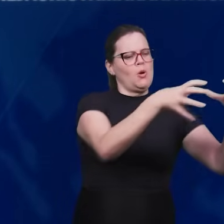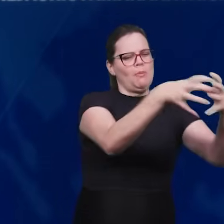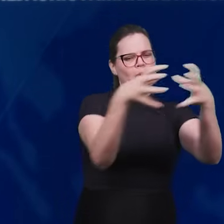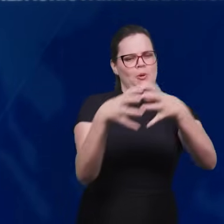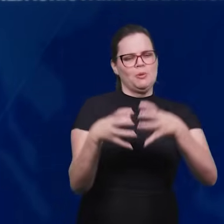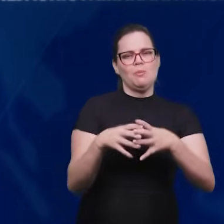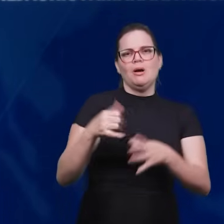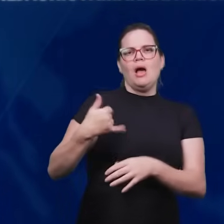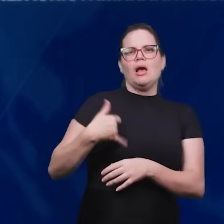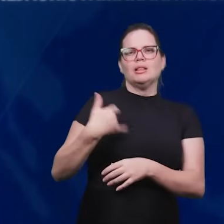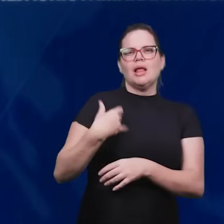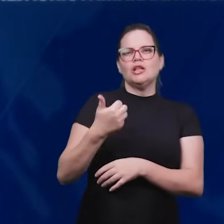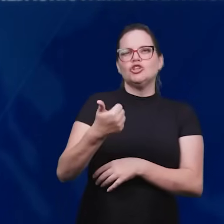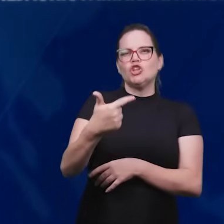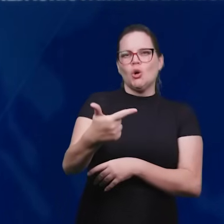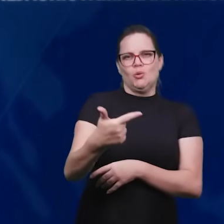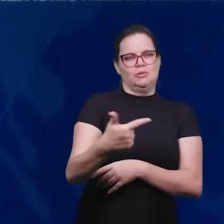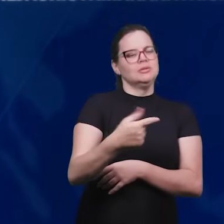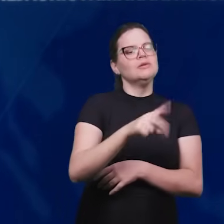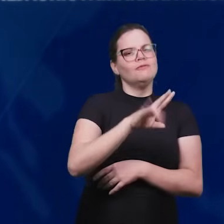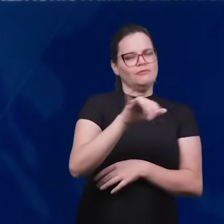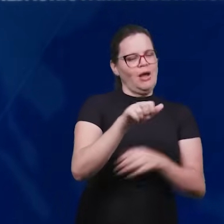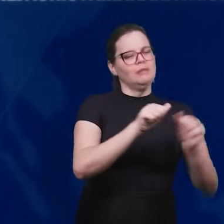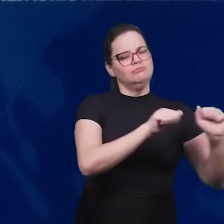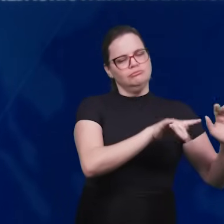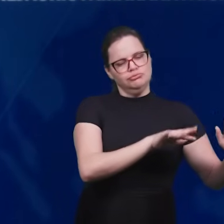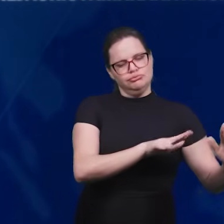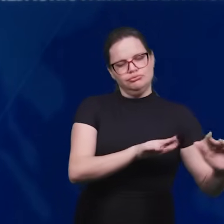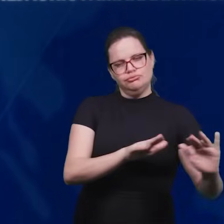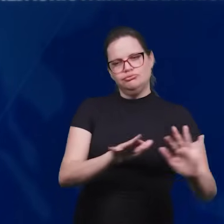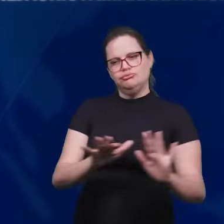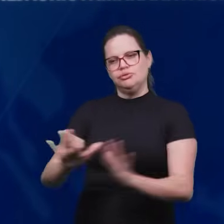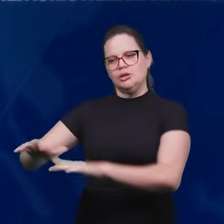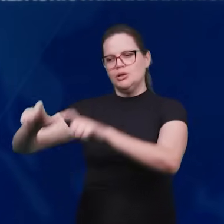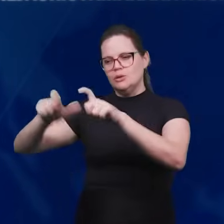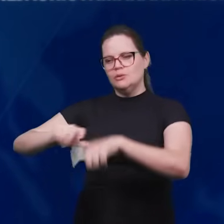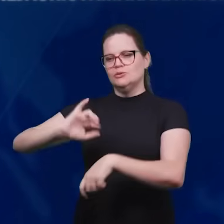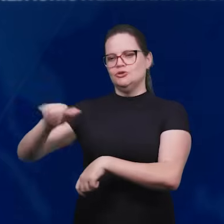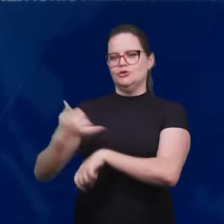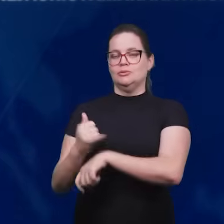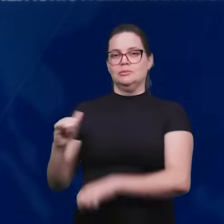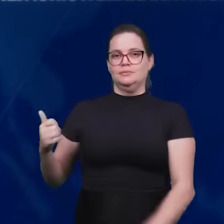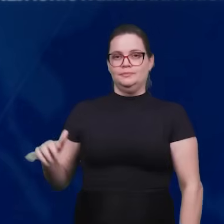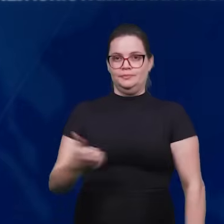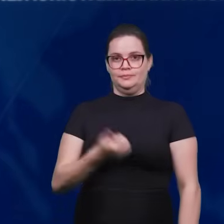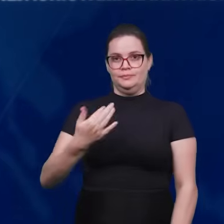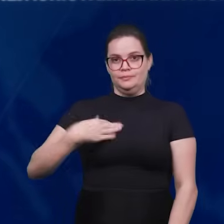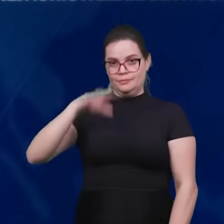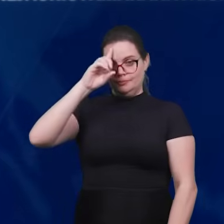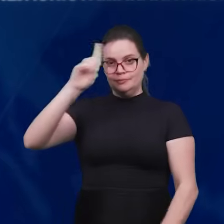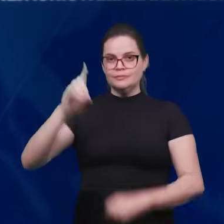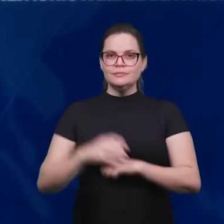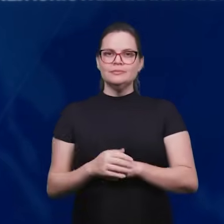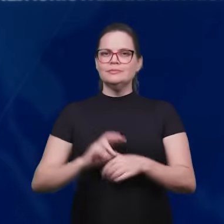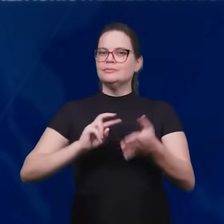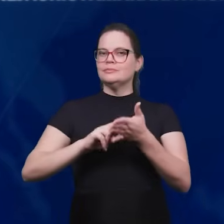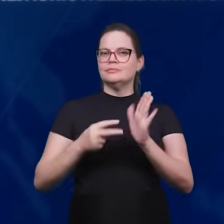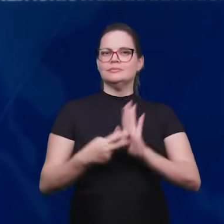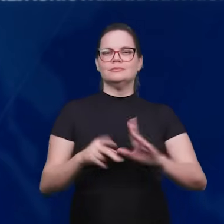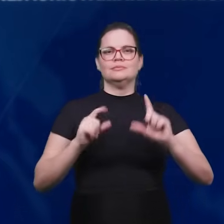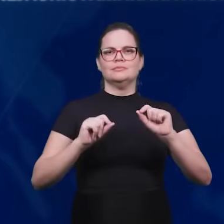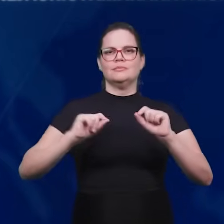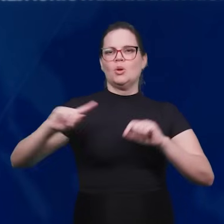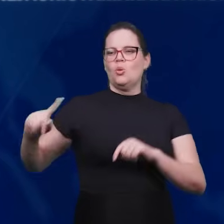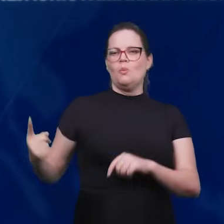dos 12 anos, para ali juntos adorar ao Senhor, apontando já profeticamente para uma